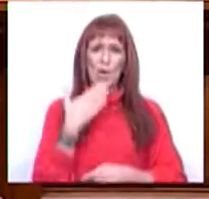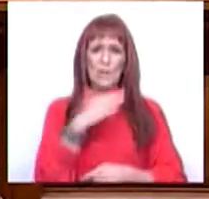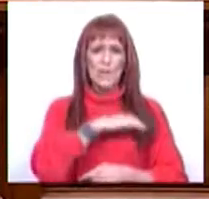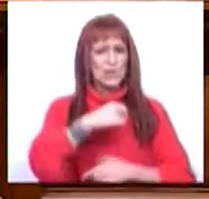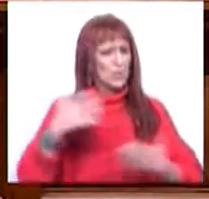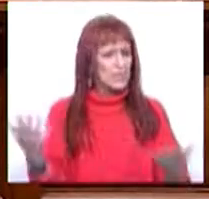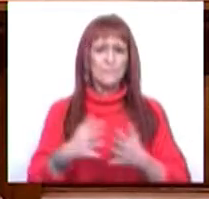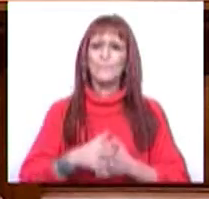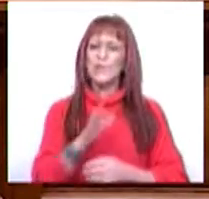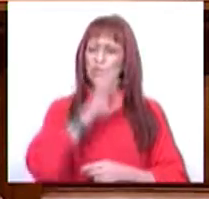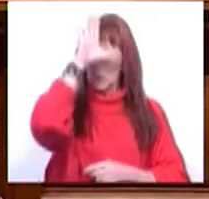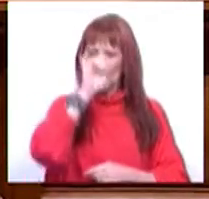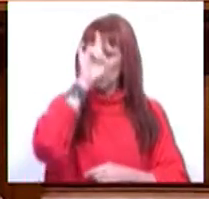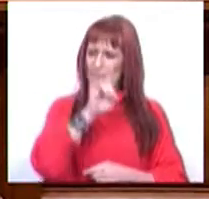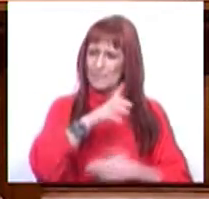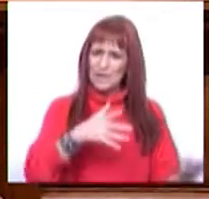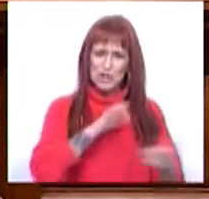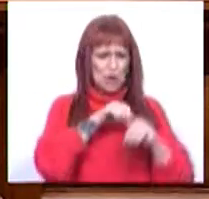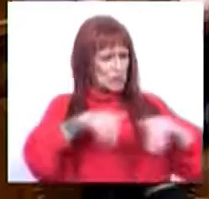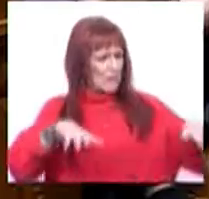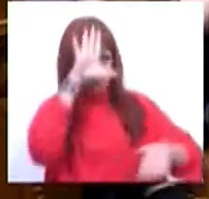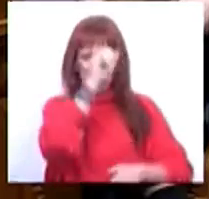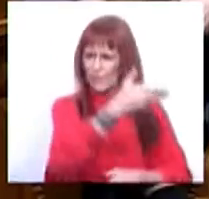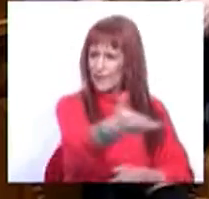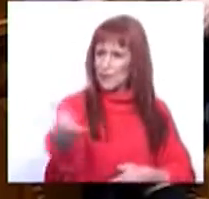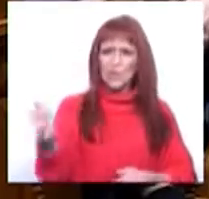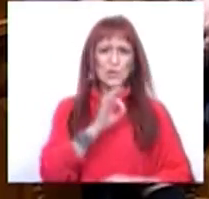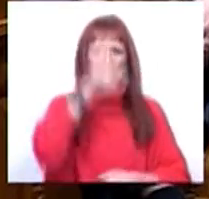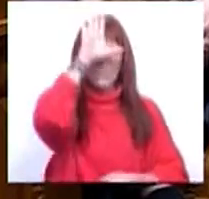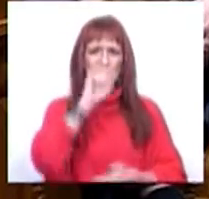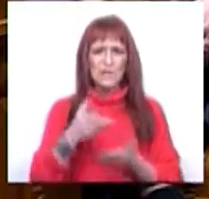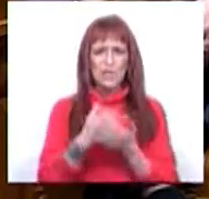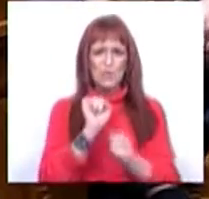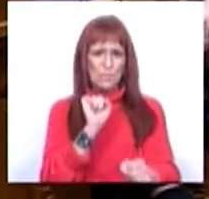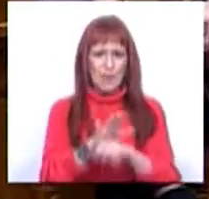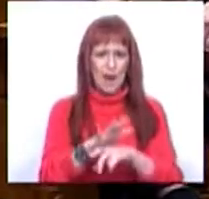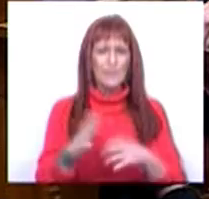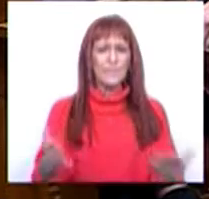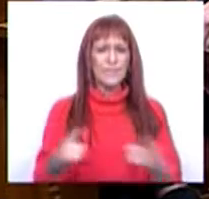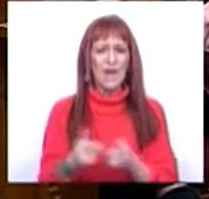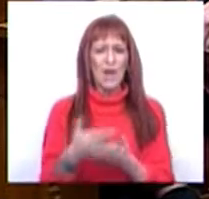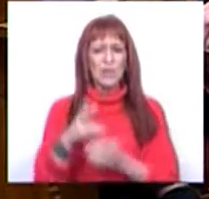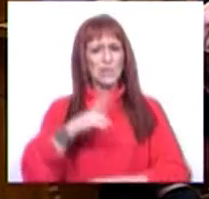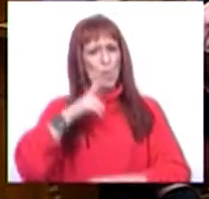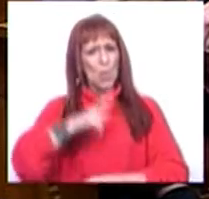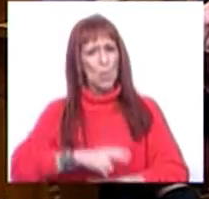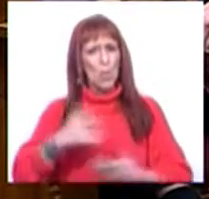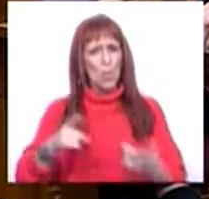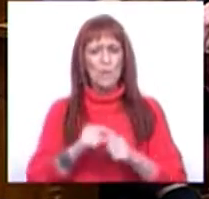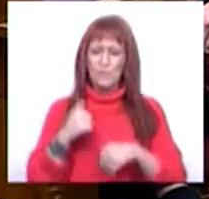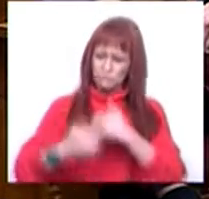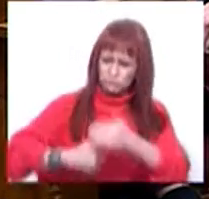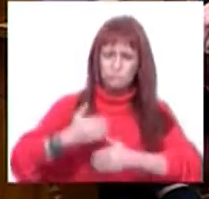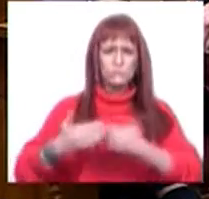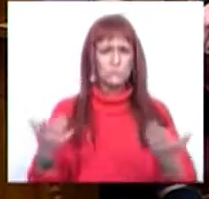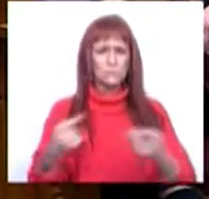Obrigado, Sr. Presidente, Sr. Primeiro-Ministro, Srs. Membros do Governo, Sr. Ministro da Economia e do Mar. A economia portuguesa